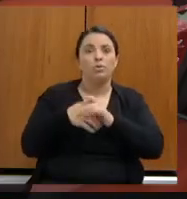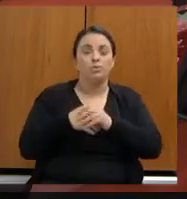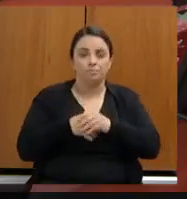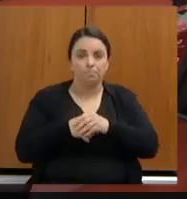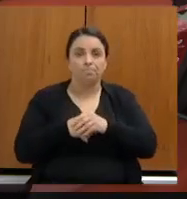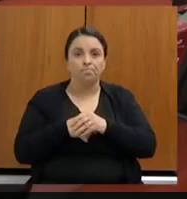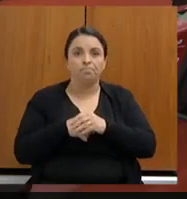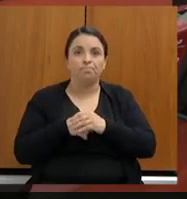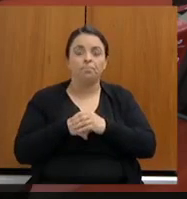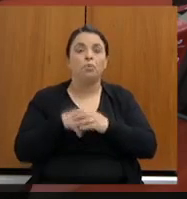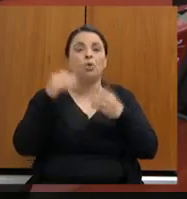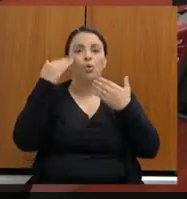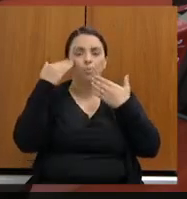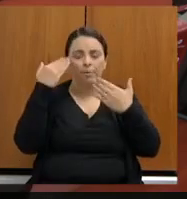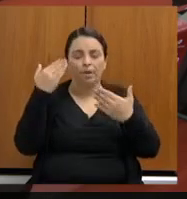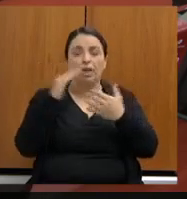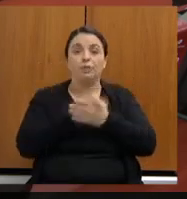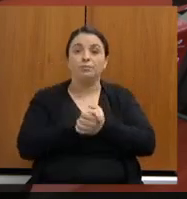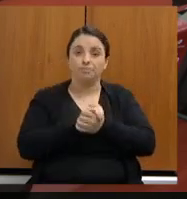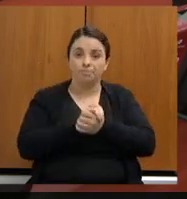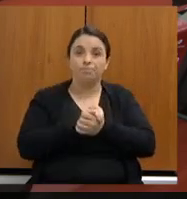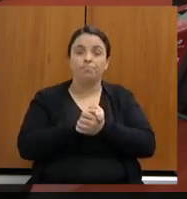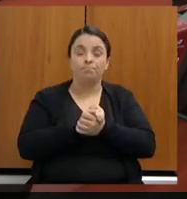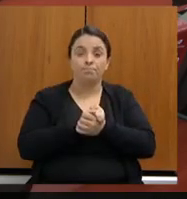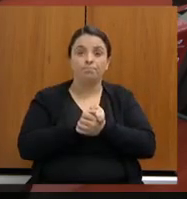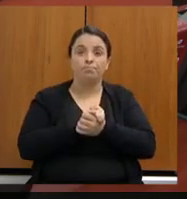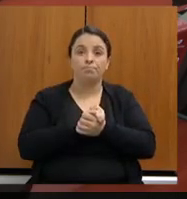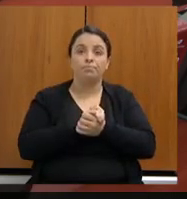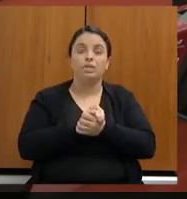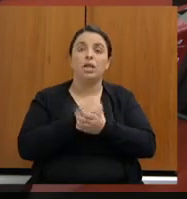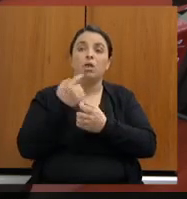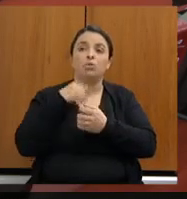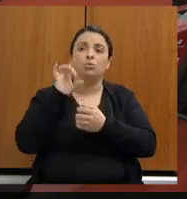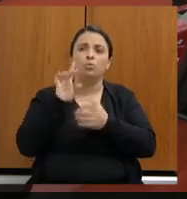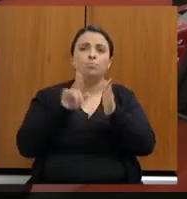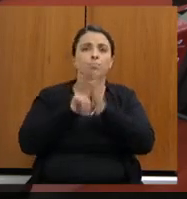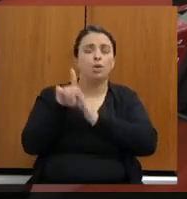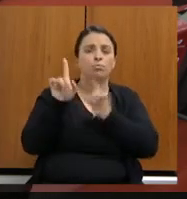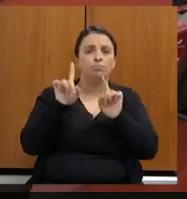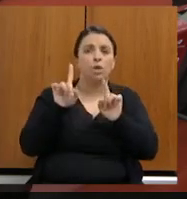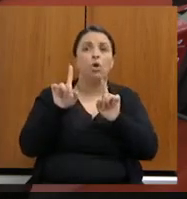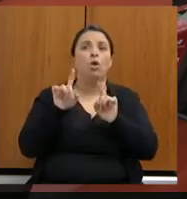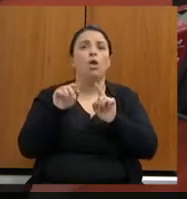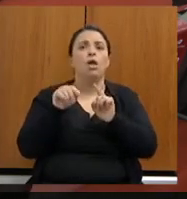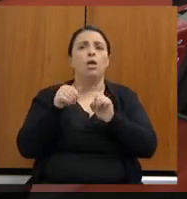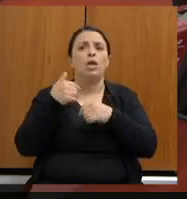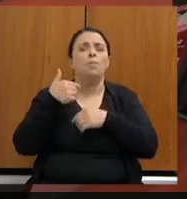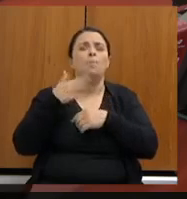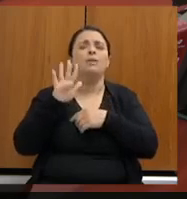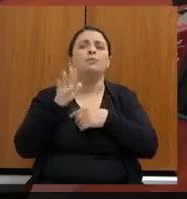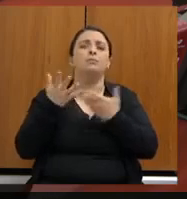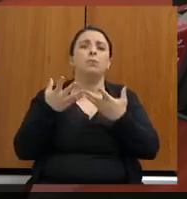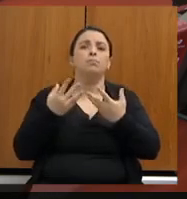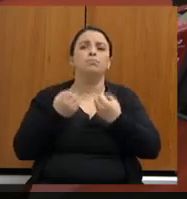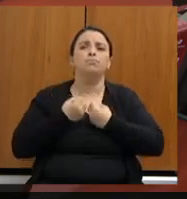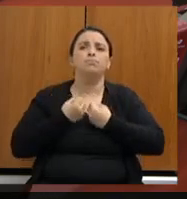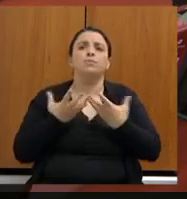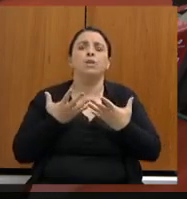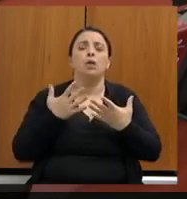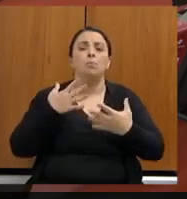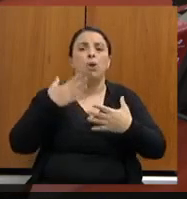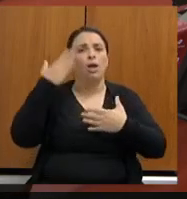palavra muito obrigado Presidente mais do que questionamento eu quero é fazer uma manifestação mesmo de